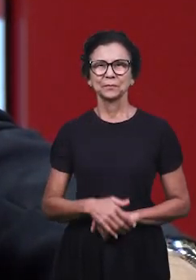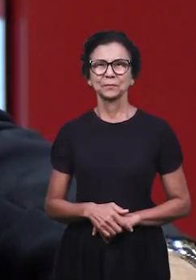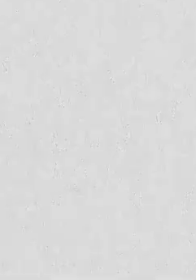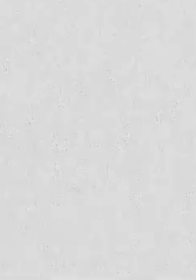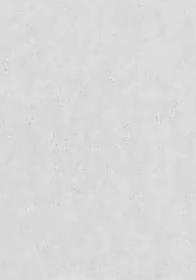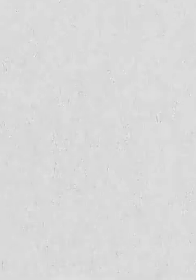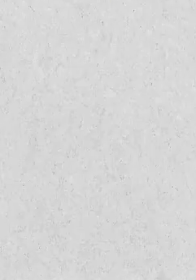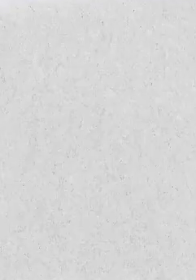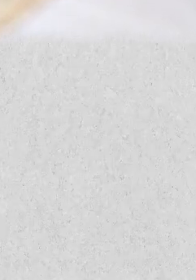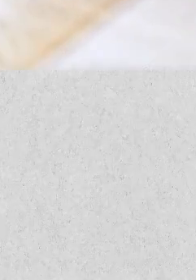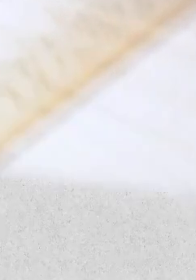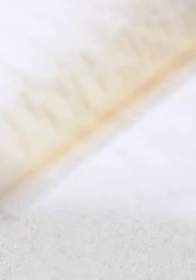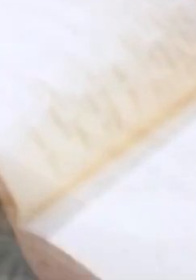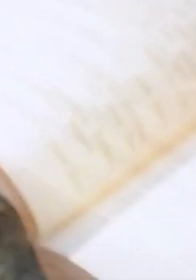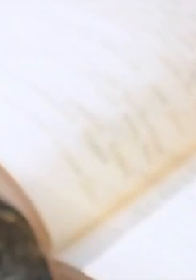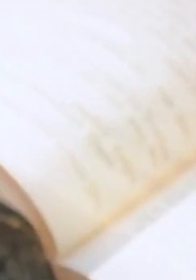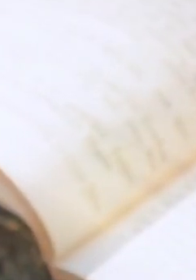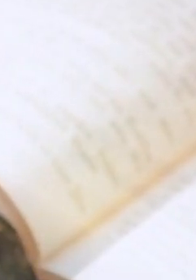vinheta.